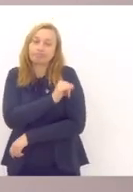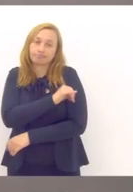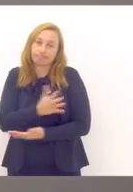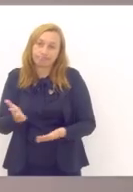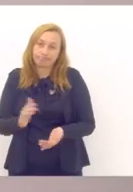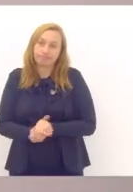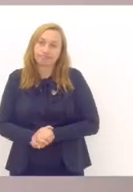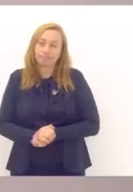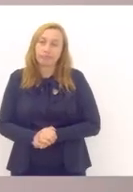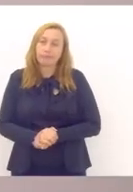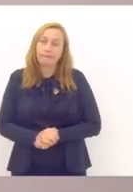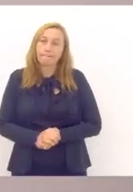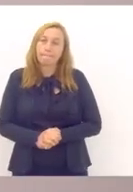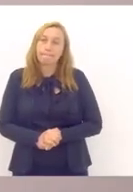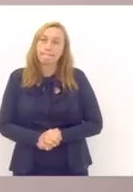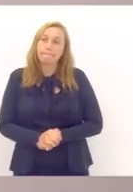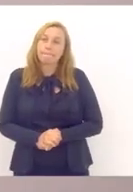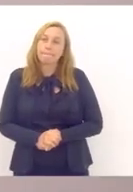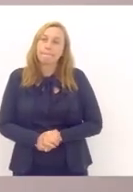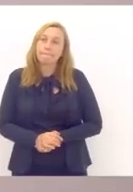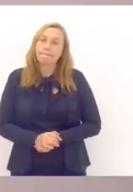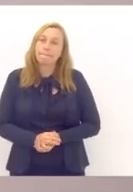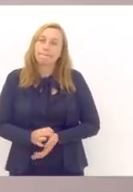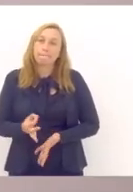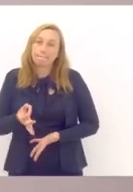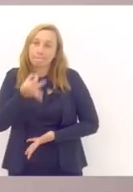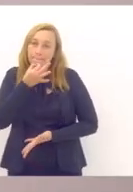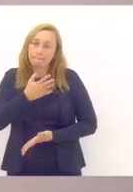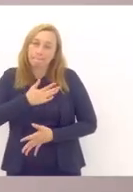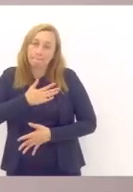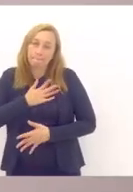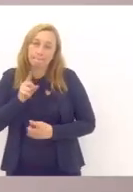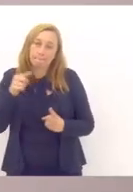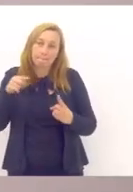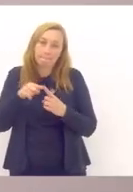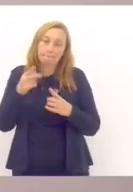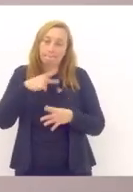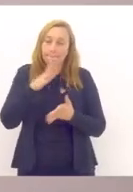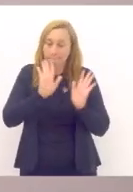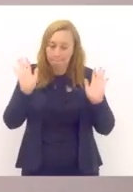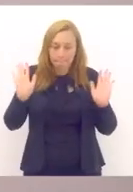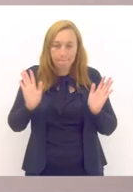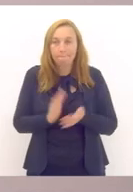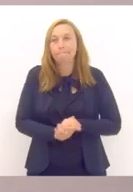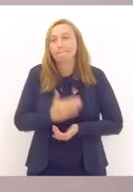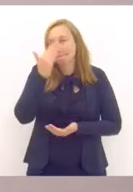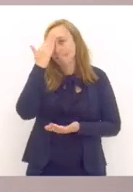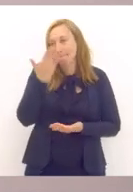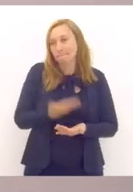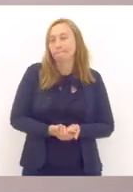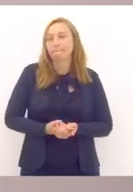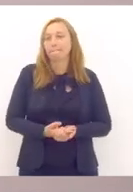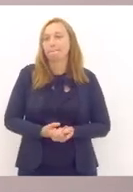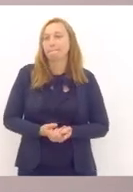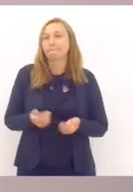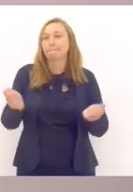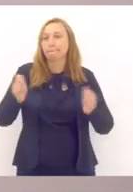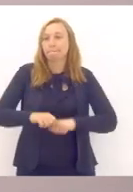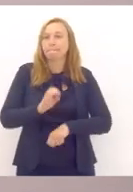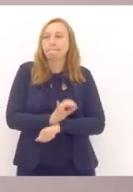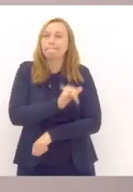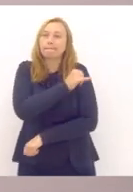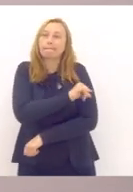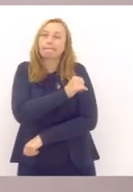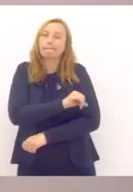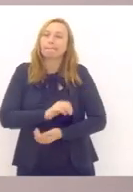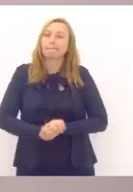menos, percepção, talvez, não sei se talvez eu tenha um elemento mais objetivo para dizer isso para os senhores. Eu acredito muito no potencial do Estado do Rio de Janeiro. Acho que é o